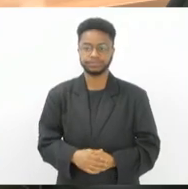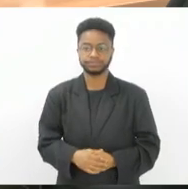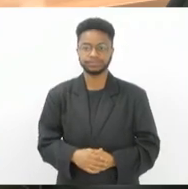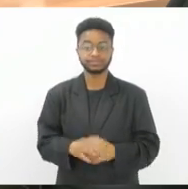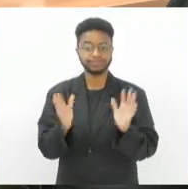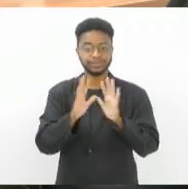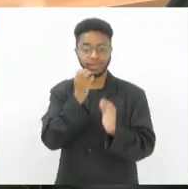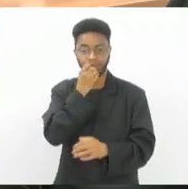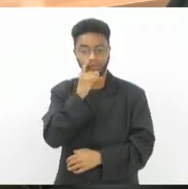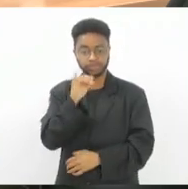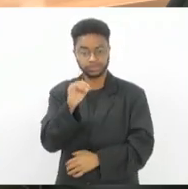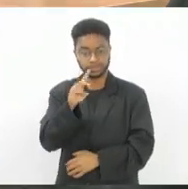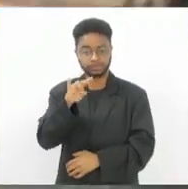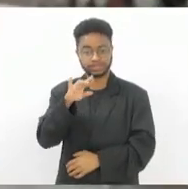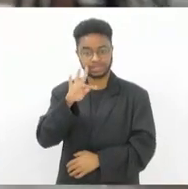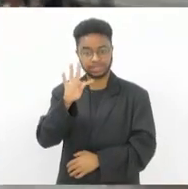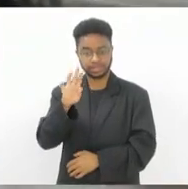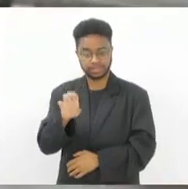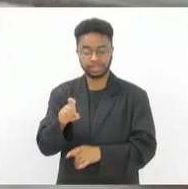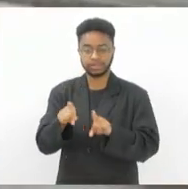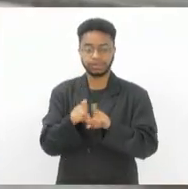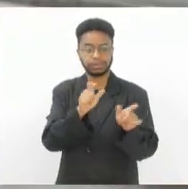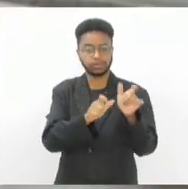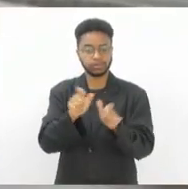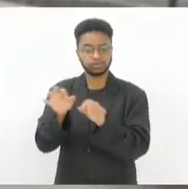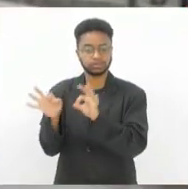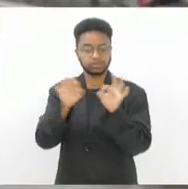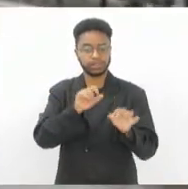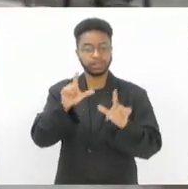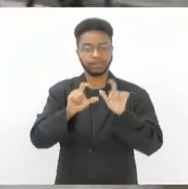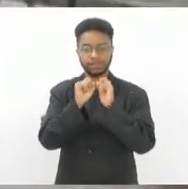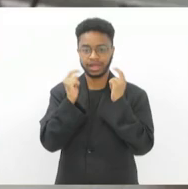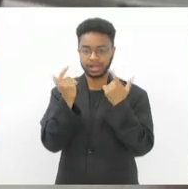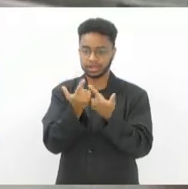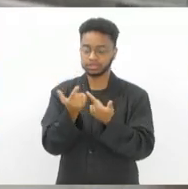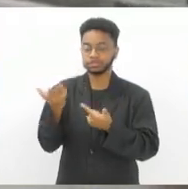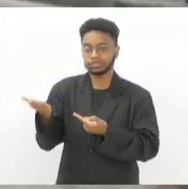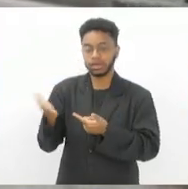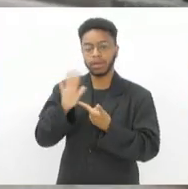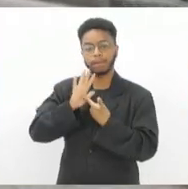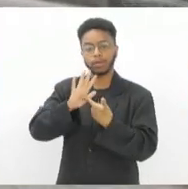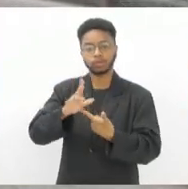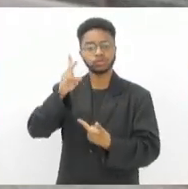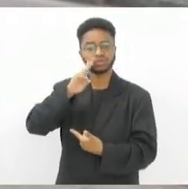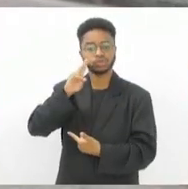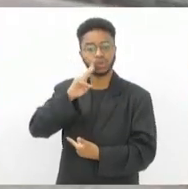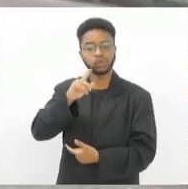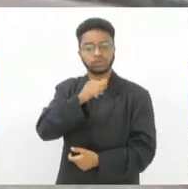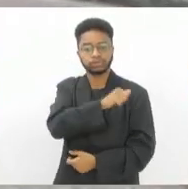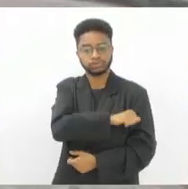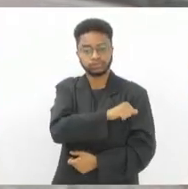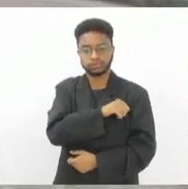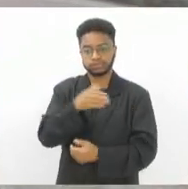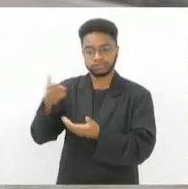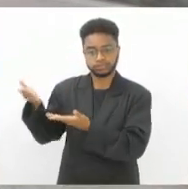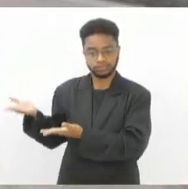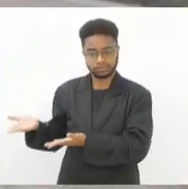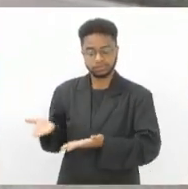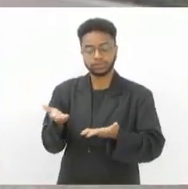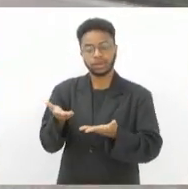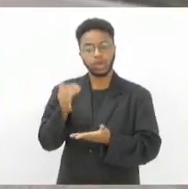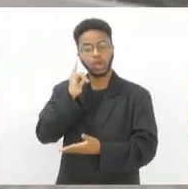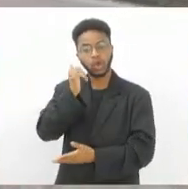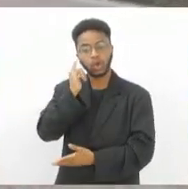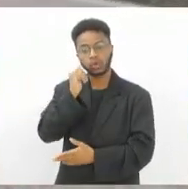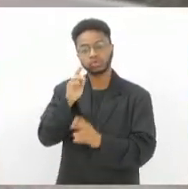Olá, bom dia, Vicente. Bom dia a todos que acompanham a TV Alerj. É a história do engenheiro aeronáutico e escritor, o Soliente, né, que vai contar um pouquinho